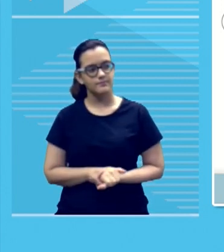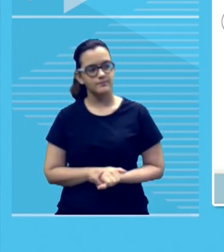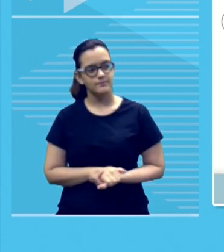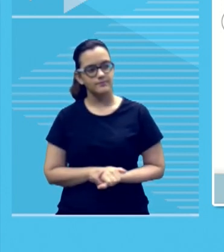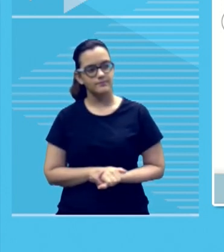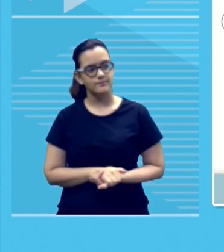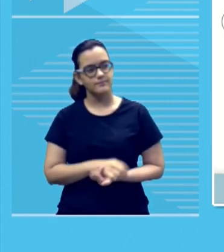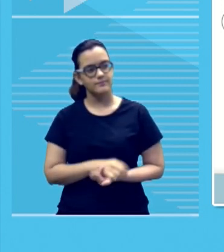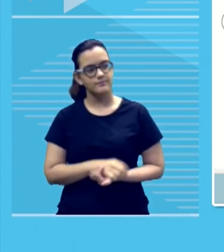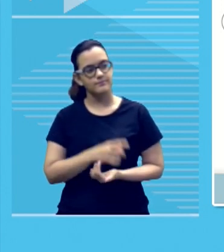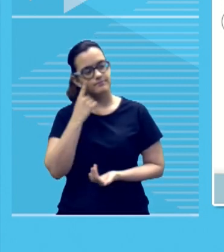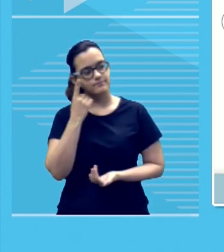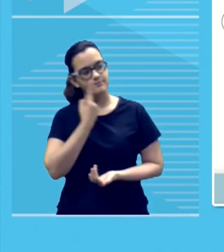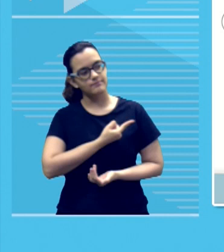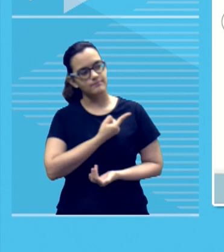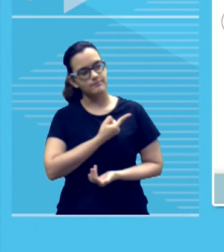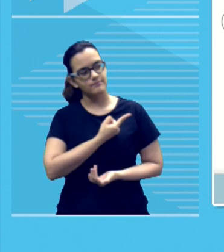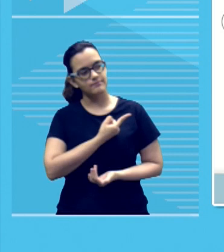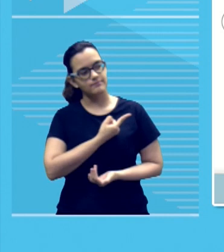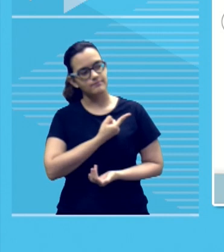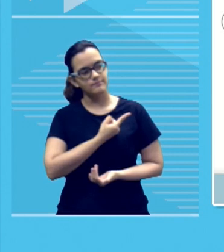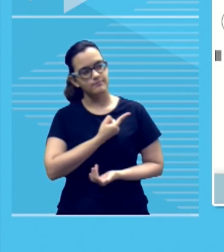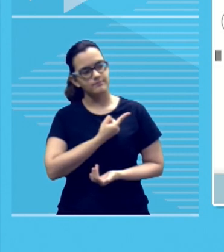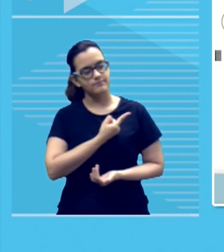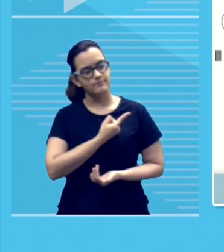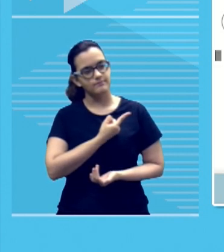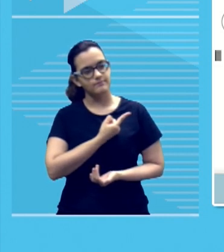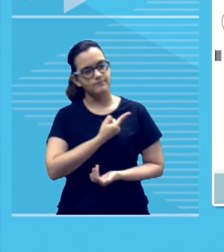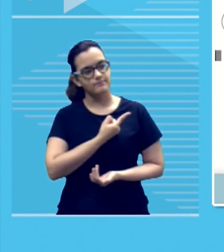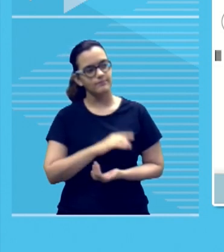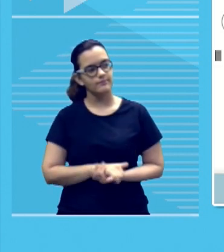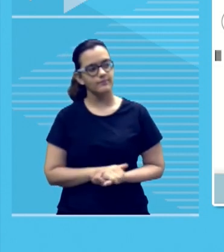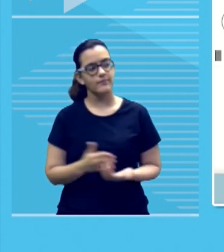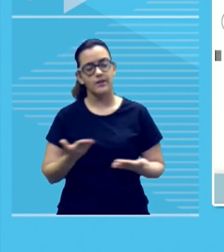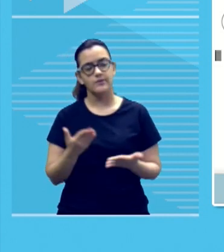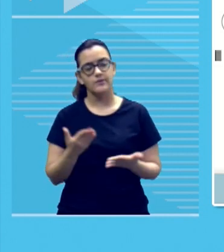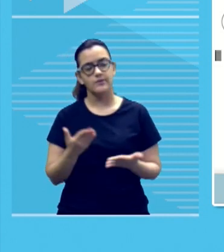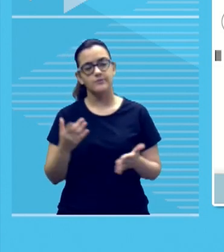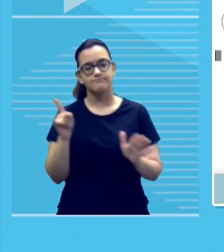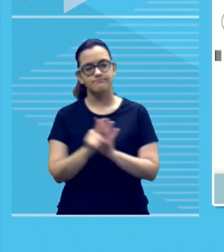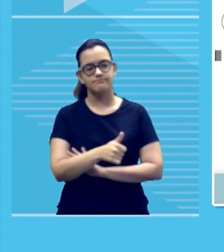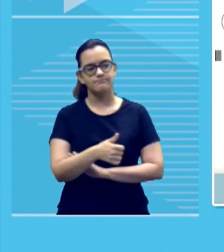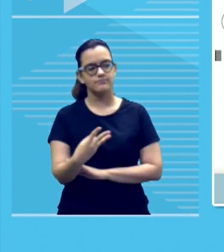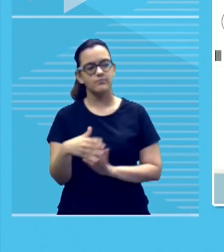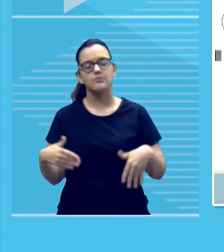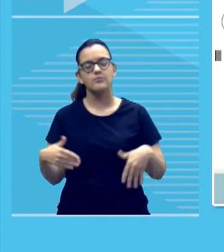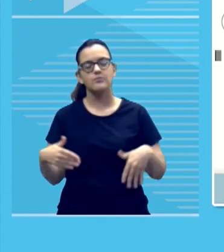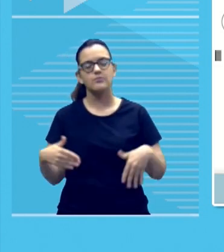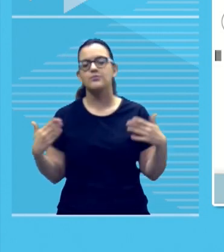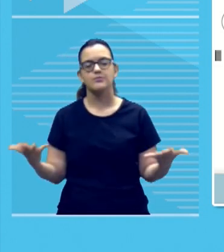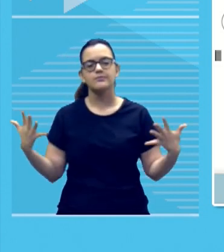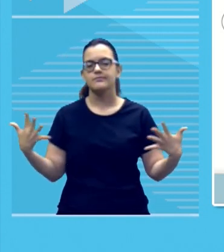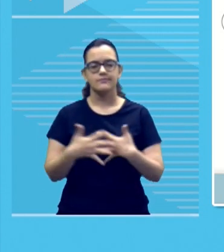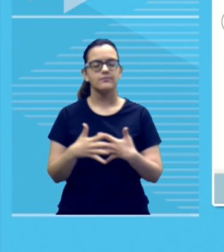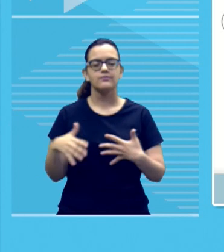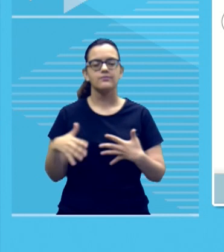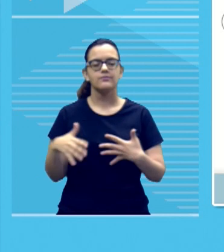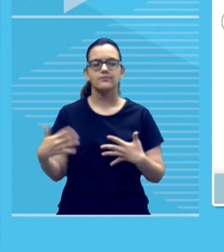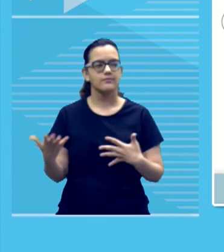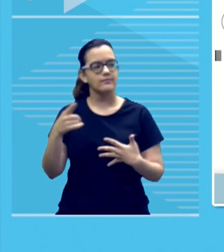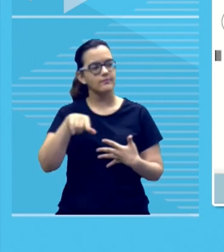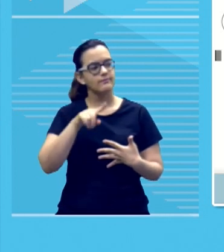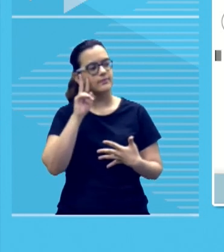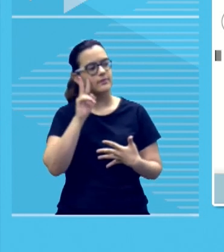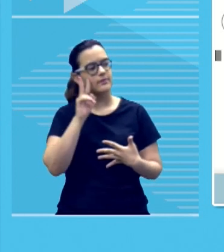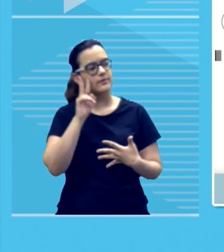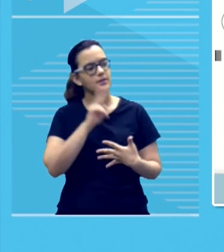álcool e uma eterno três funções diferentes a próxima que é só para dizer o tipo de isomeria Observe aqui a